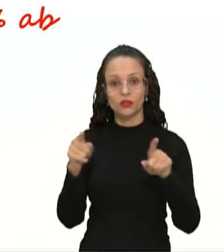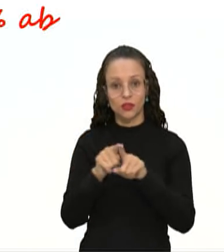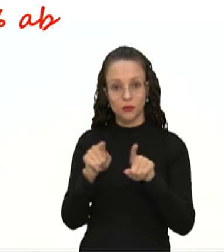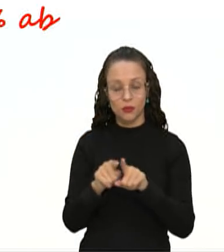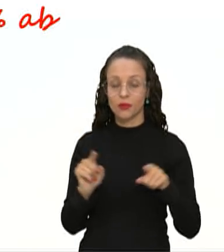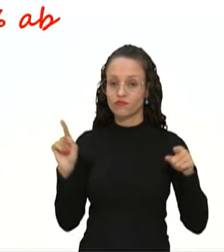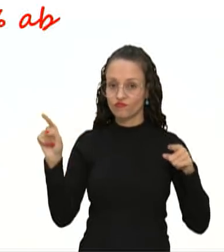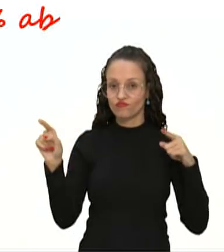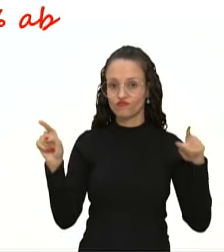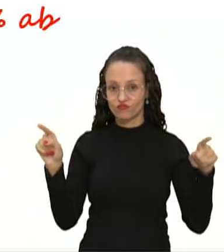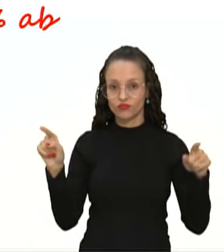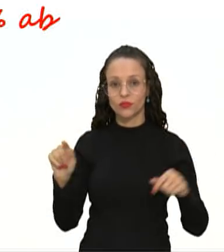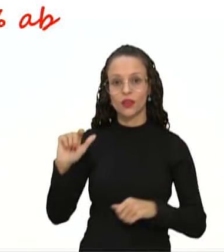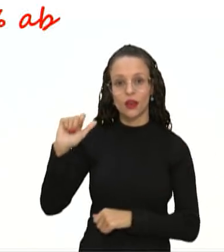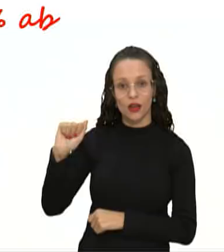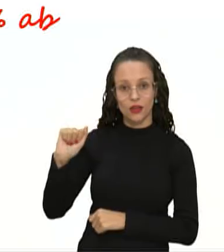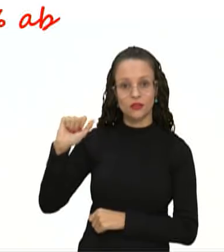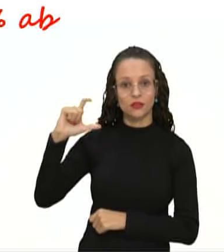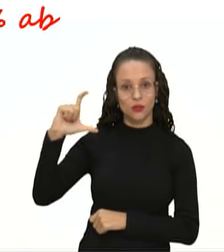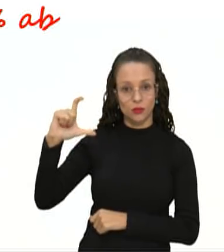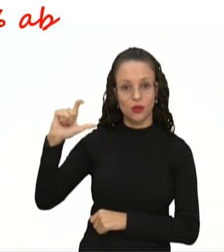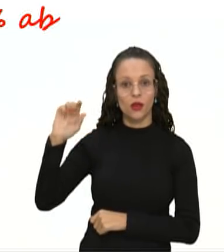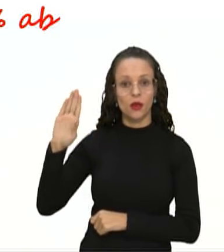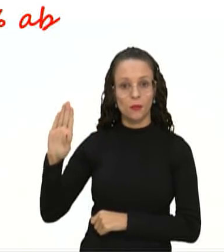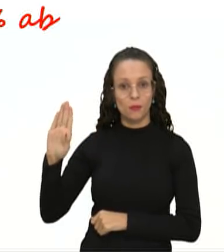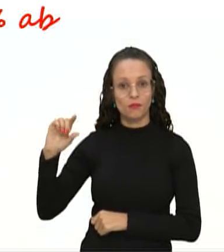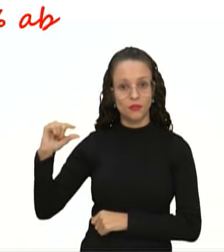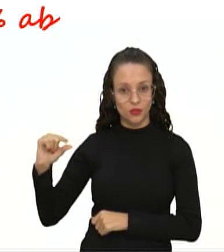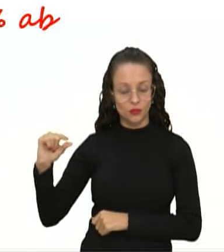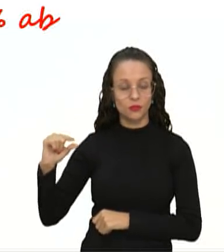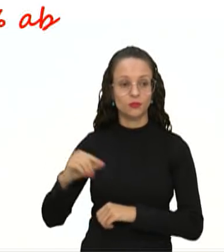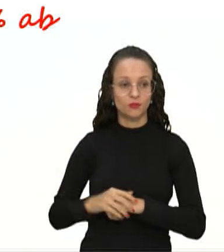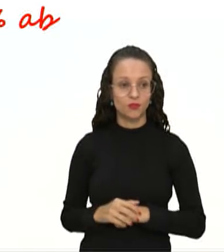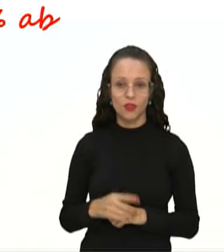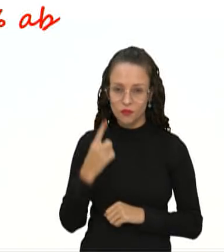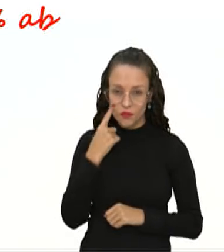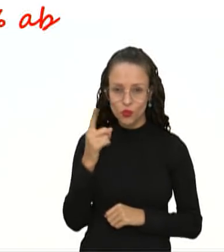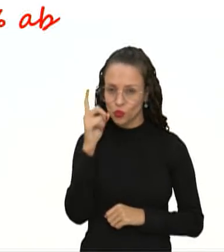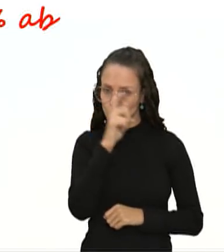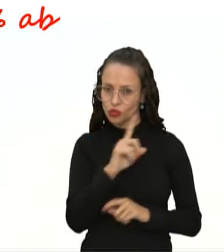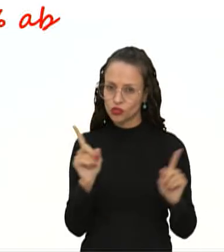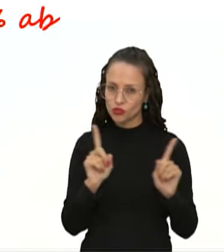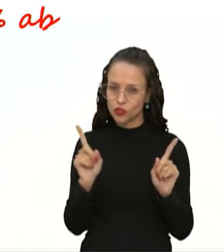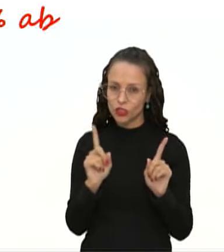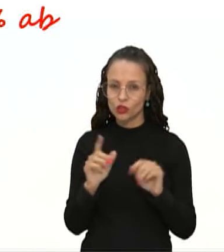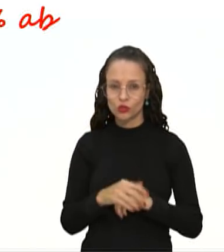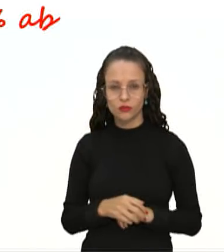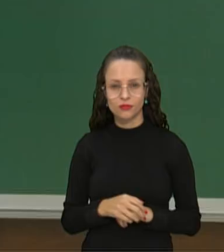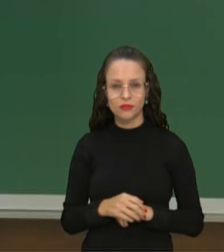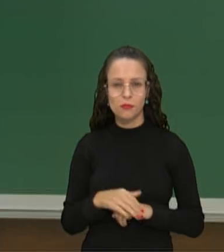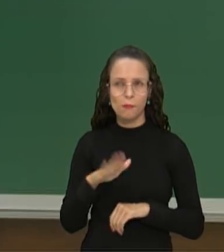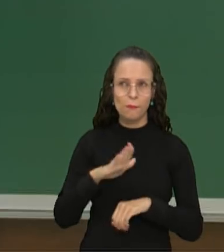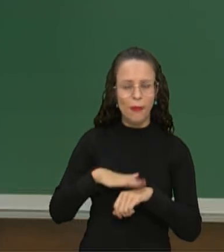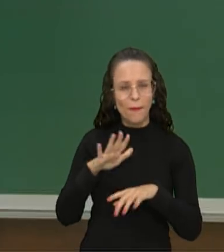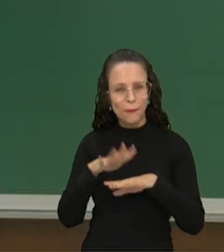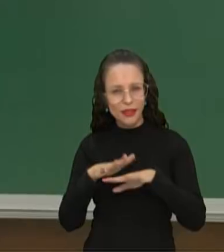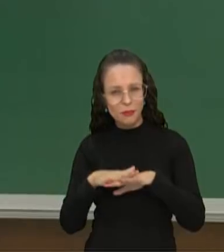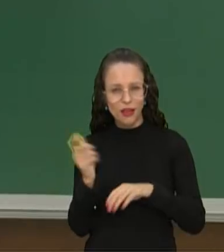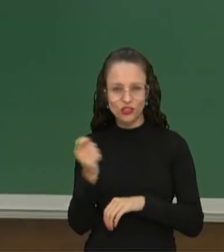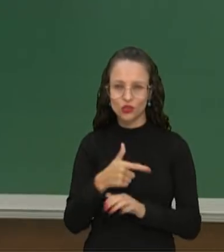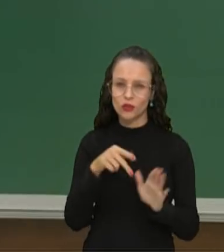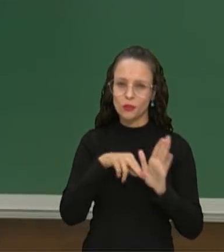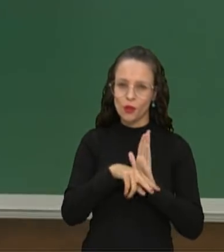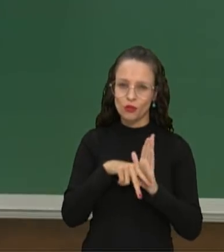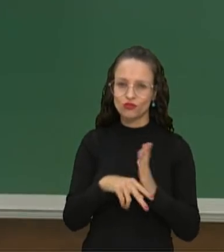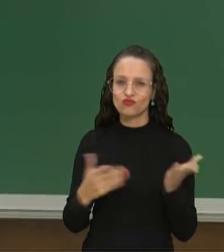parentais, o azão-bezão e o azinho-bezinho. Pronto. Tá vendo que não é difícil? que é só questão mais de matemática até do que de biologia,